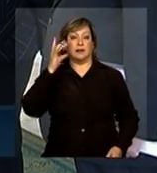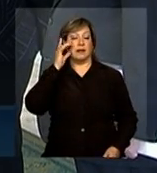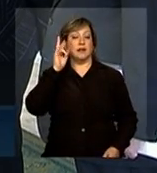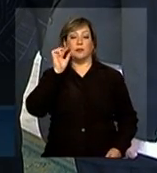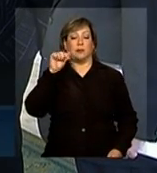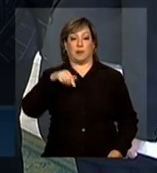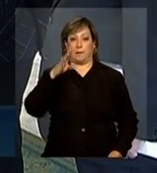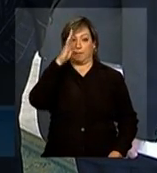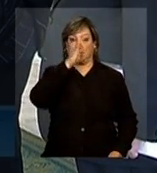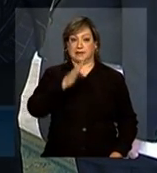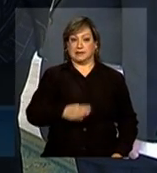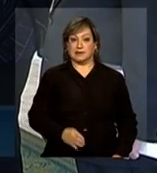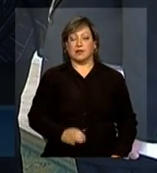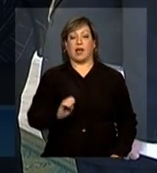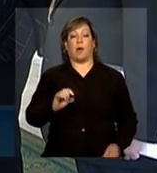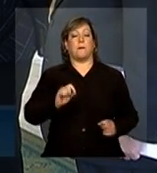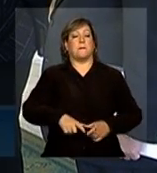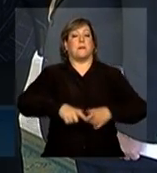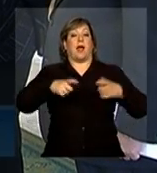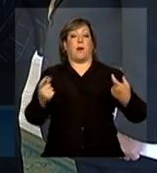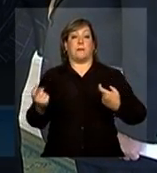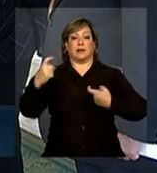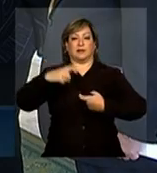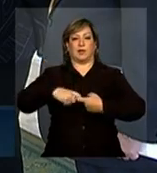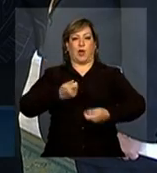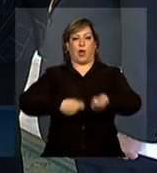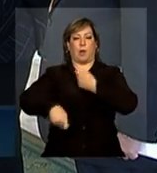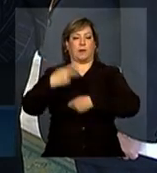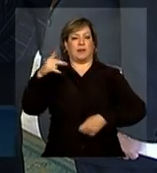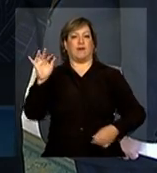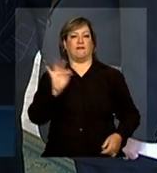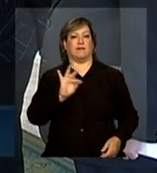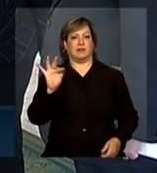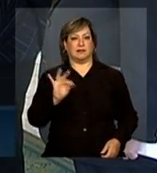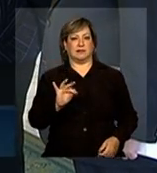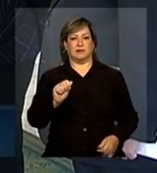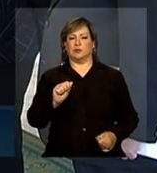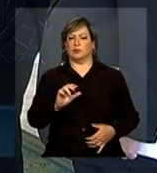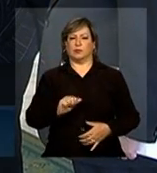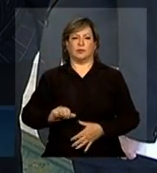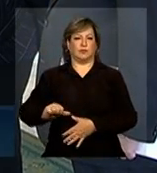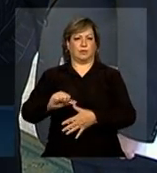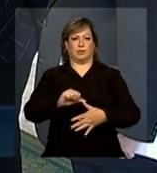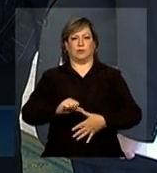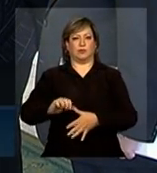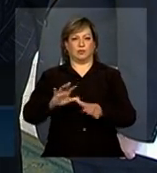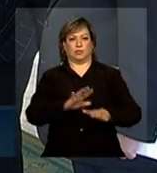Lembrando que o Brasil é o maior parceiro comercial da França na América Latina.